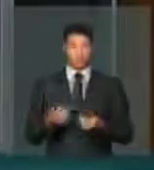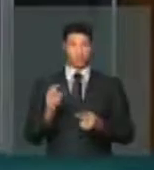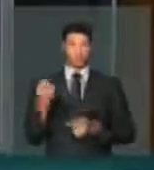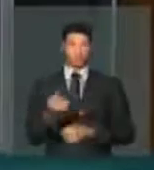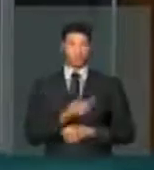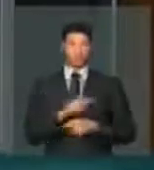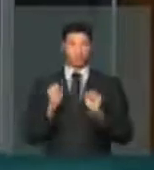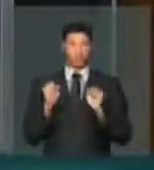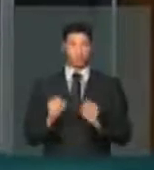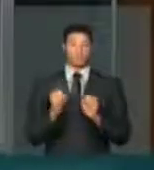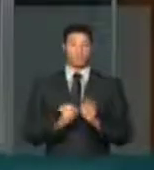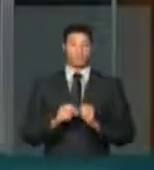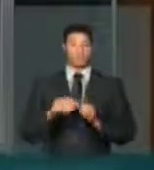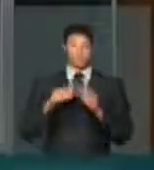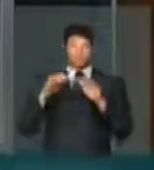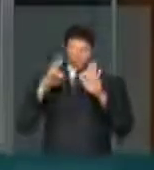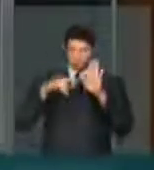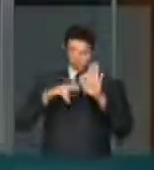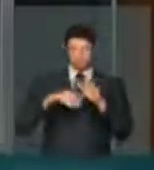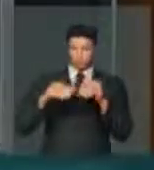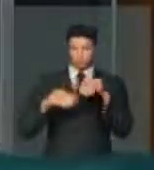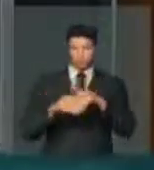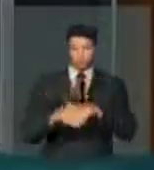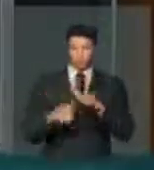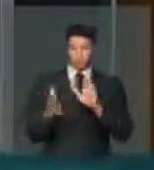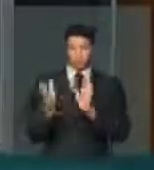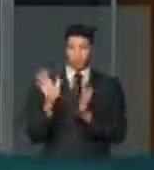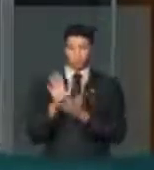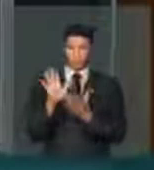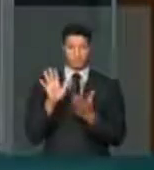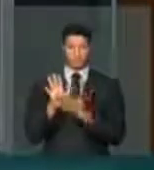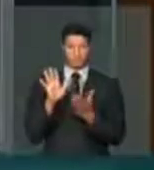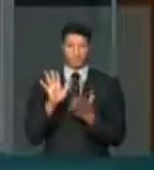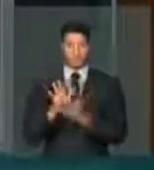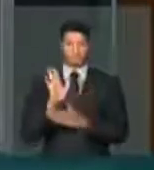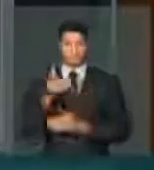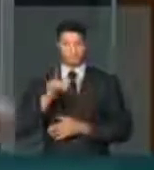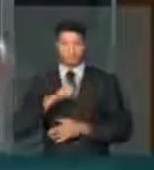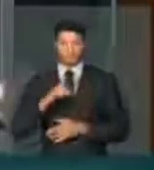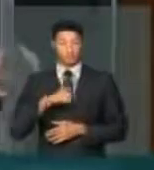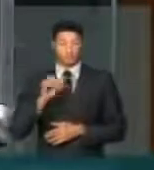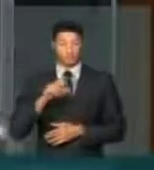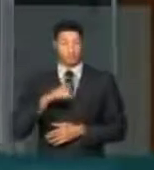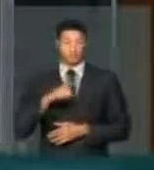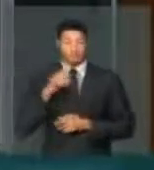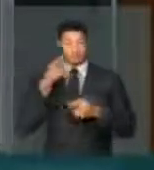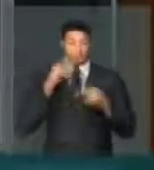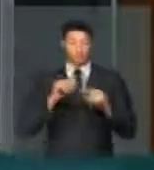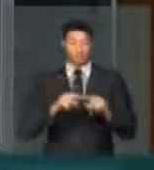que a gente possa apreciar e votar as propostas já existentes que têm